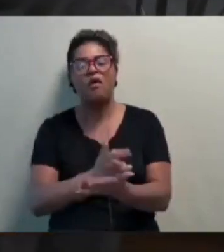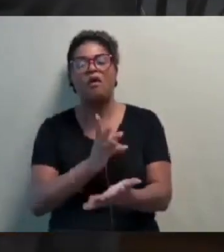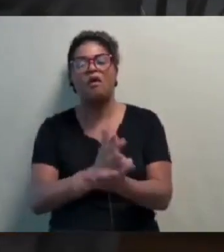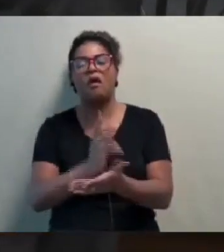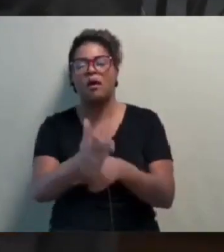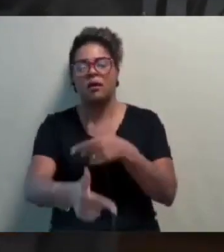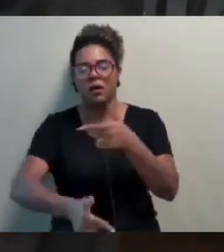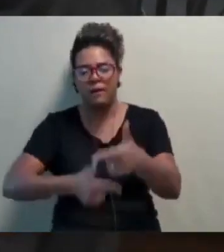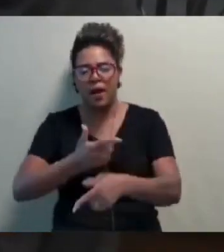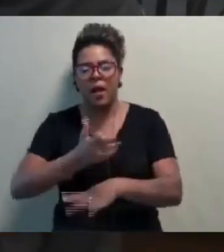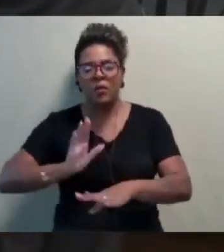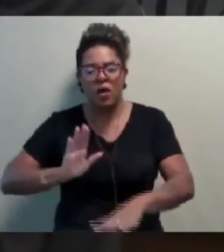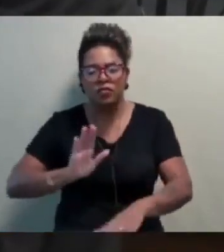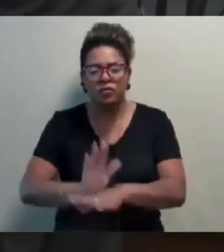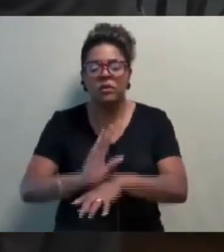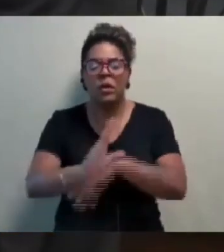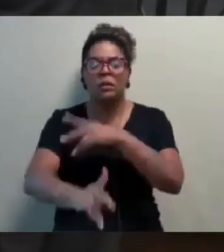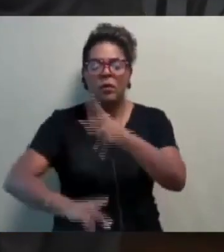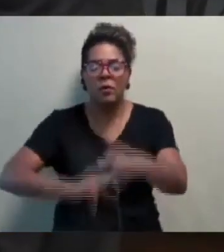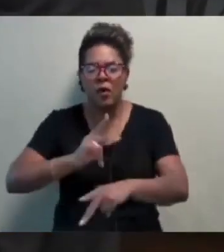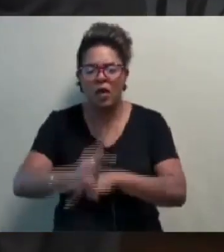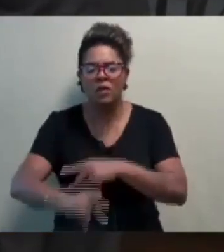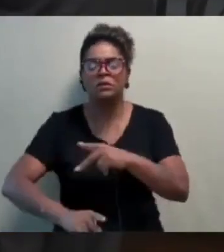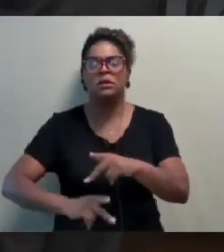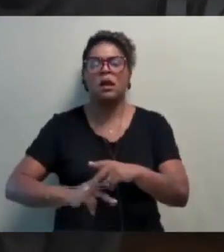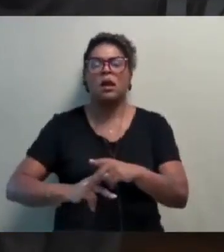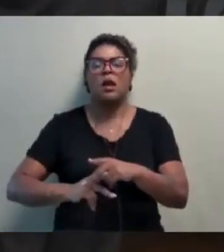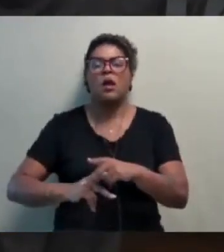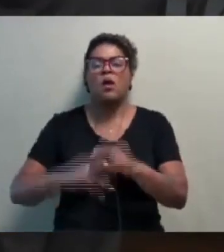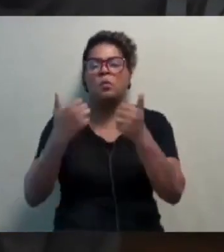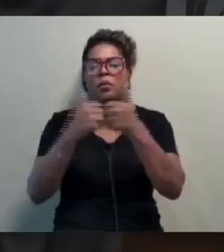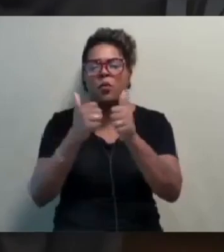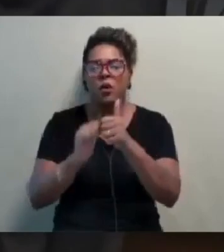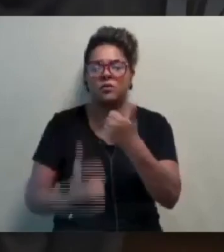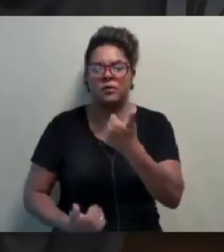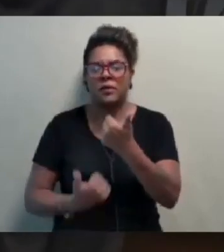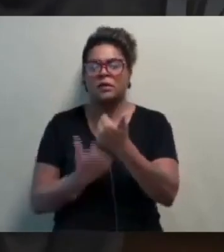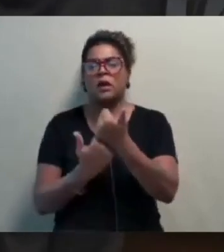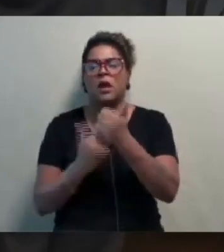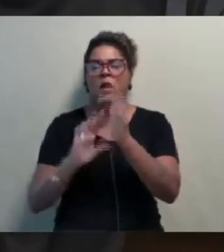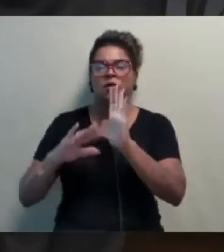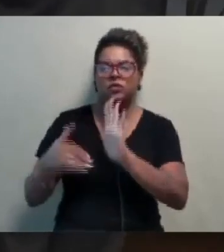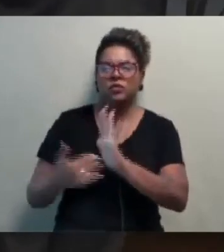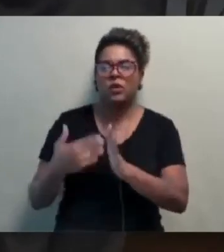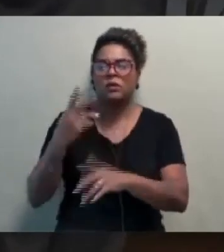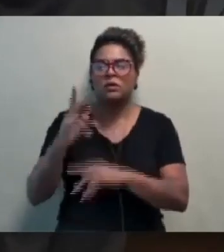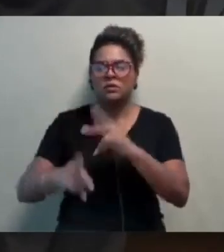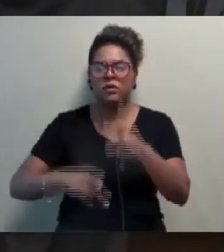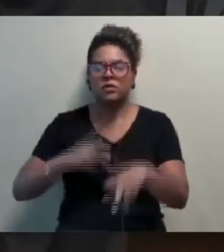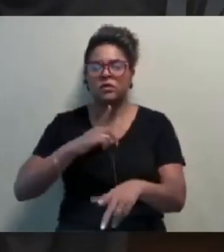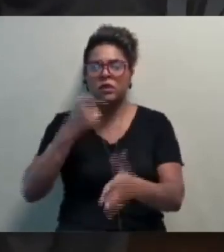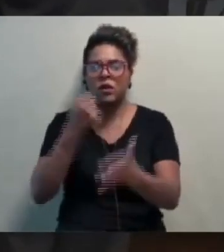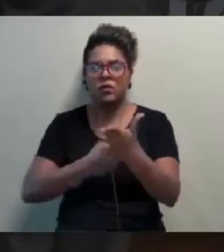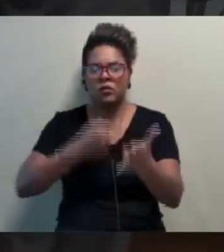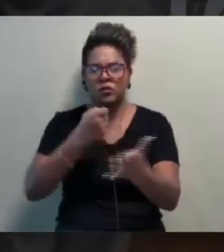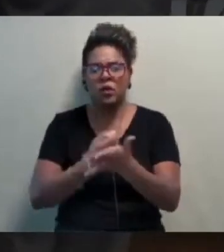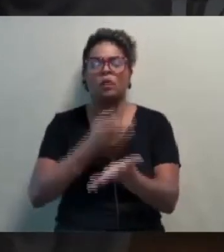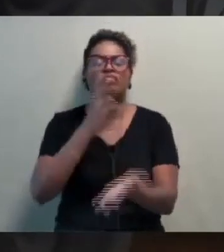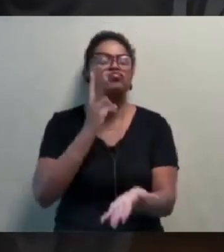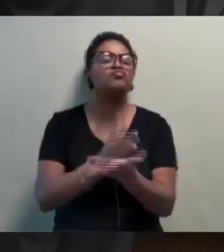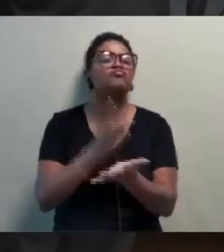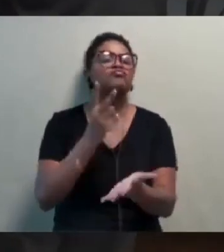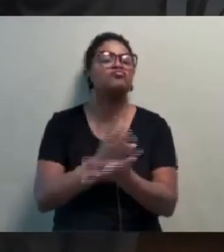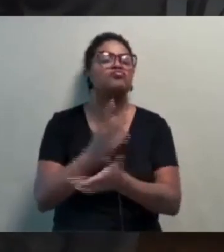sistema suplementar, dos companheiros que estão ali lutando. Vamos continuar trabalhando. E eles vão continuar também